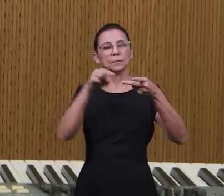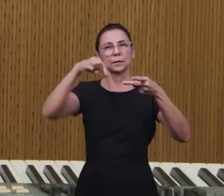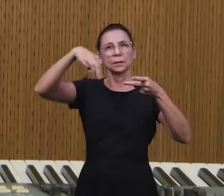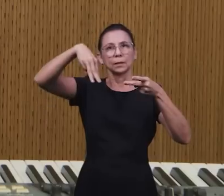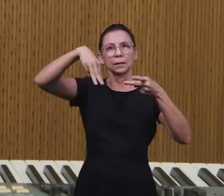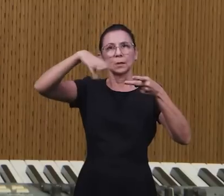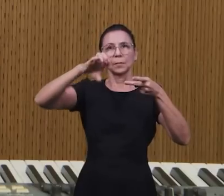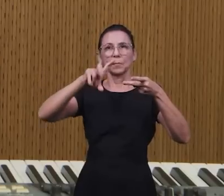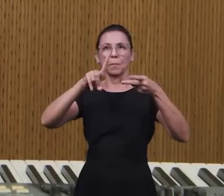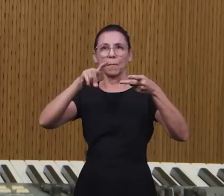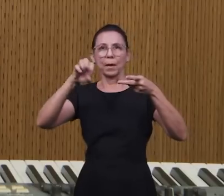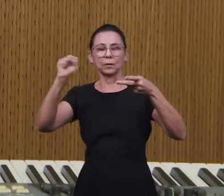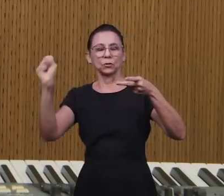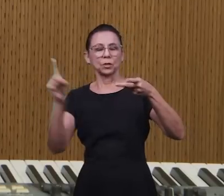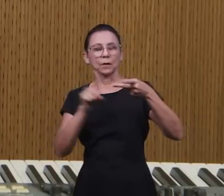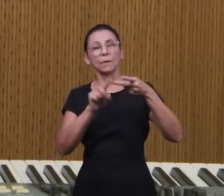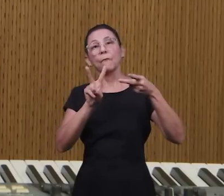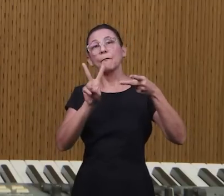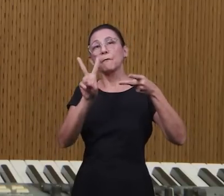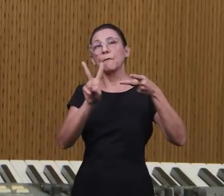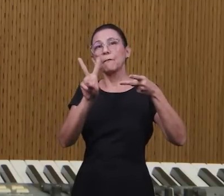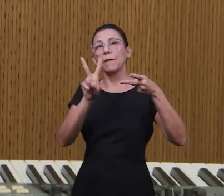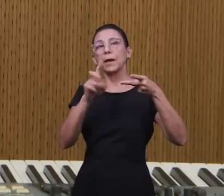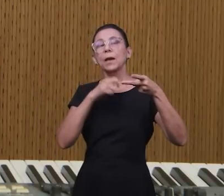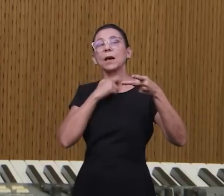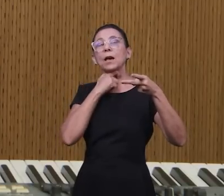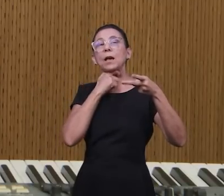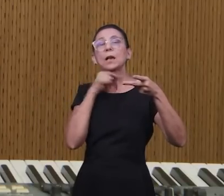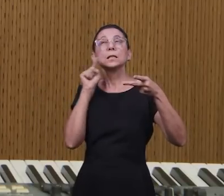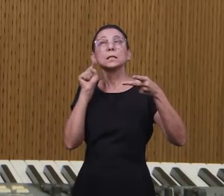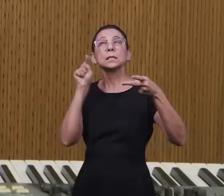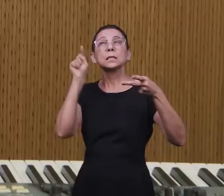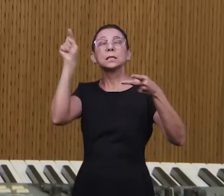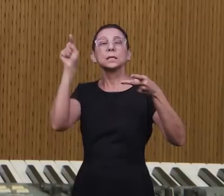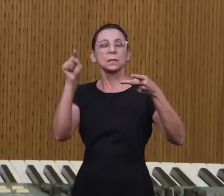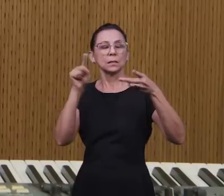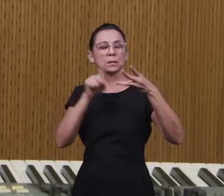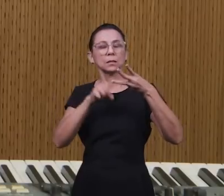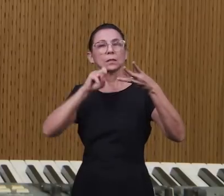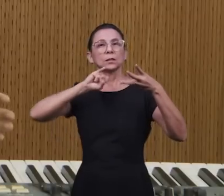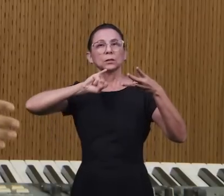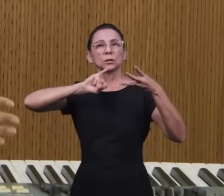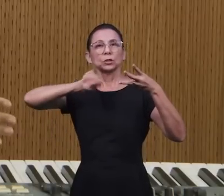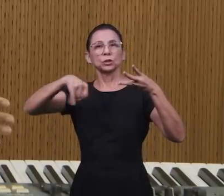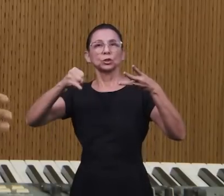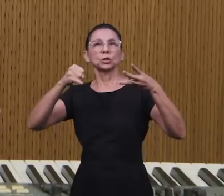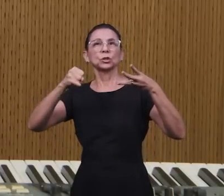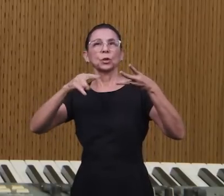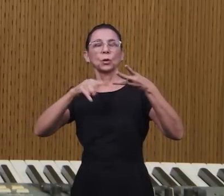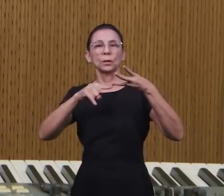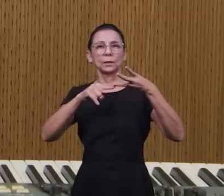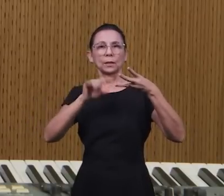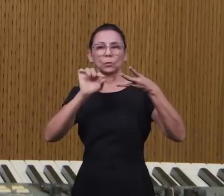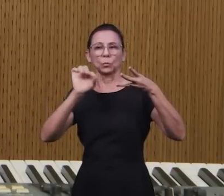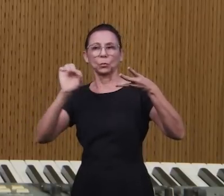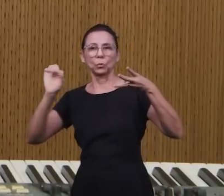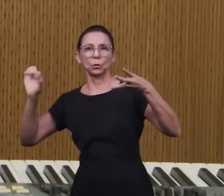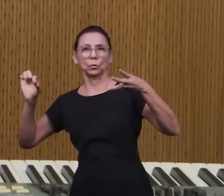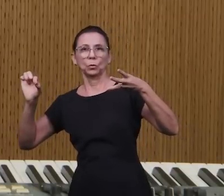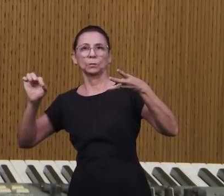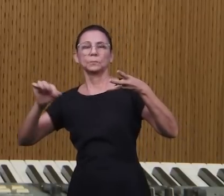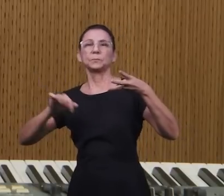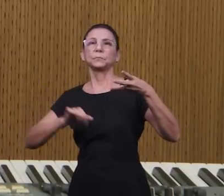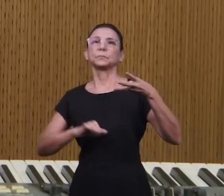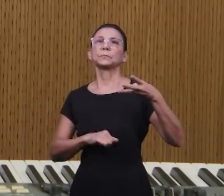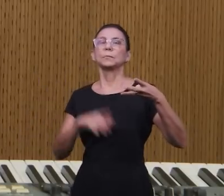V quando formos para uma região um pouco mais aguda e J quando nós formos para a região grave. Então,